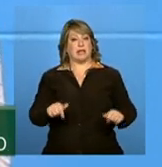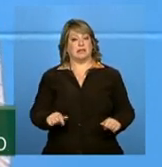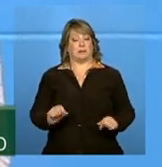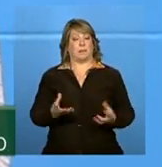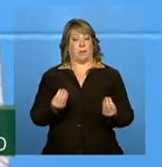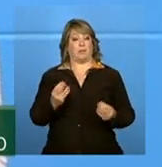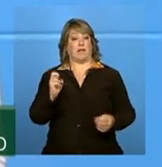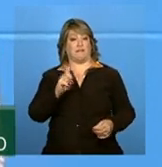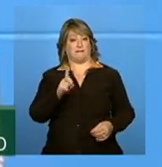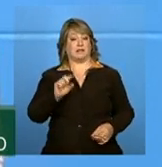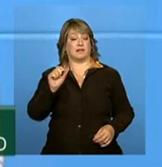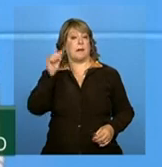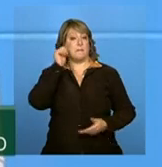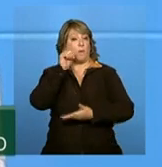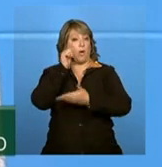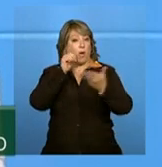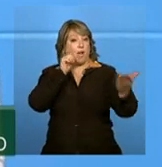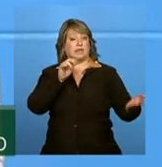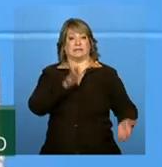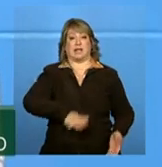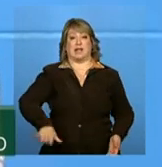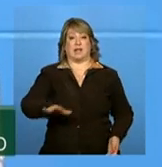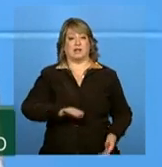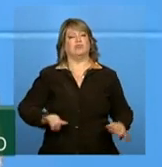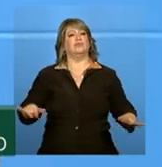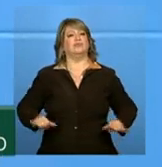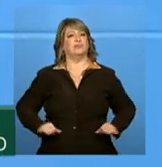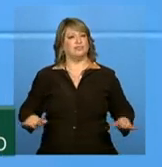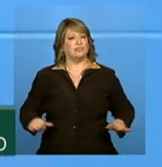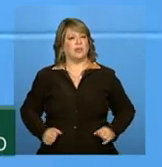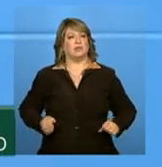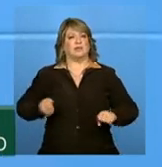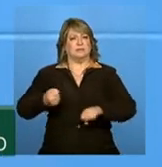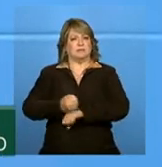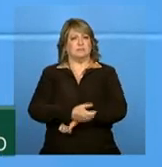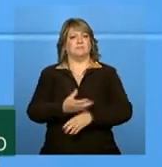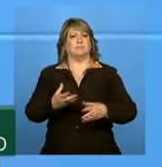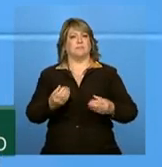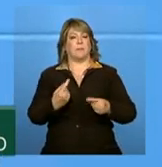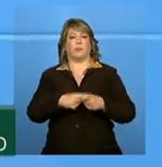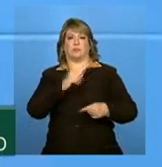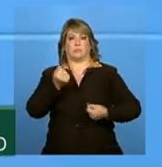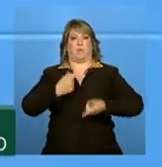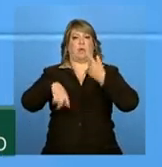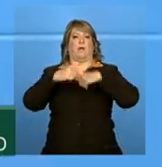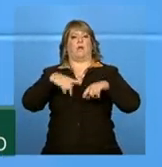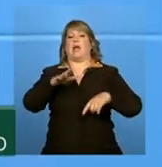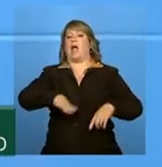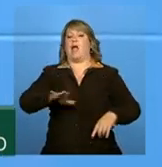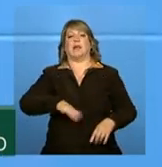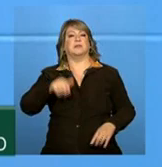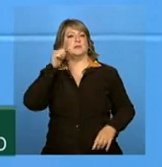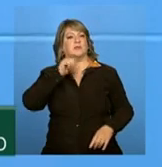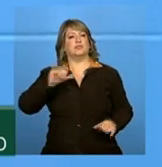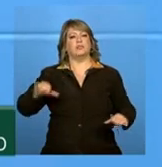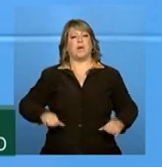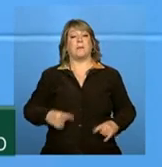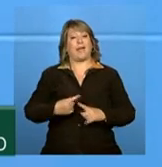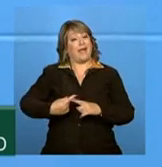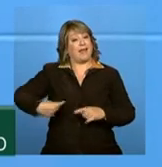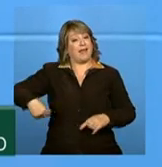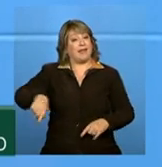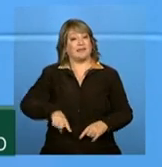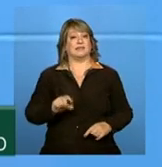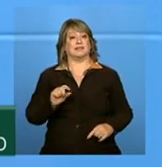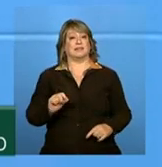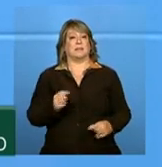Muitas vezes as mulheres e as crianças são deixadas para trás nessa corrida em direção à prosperidade, porque são elas as pessoas que não conseguem fazer